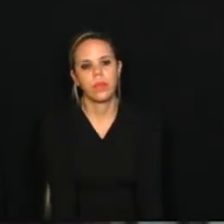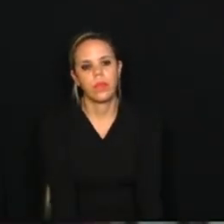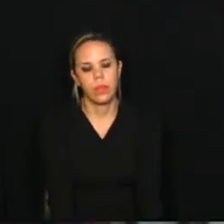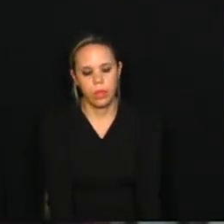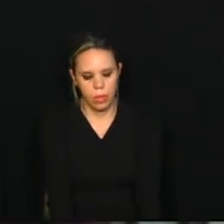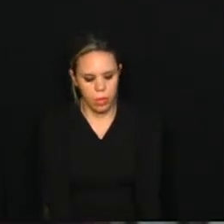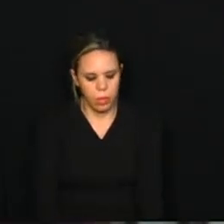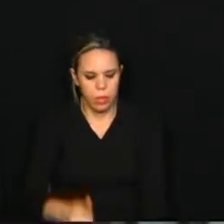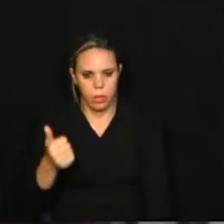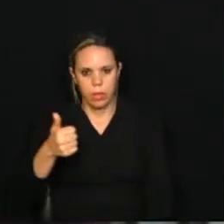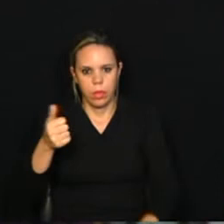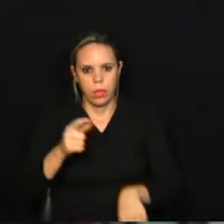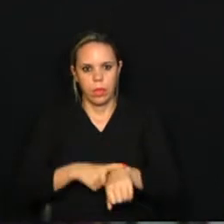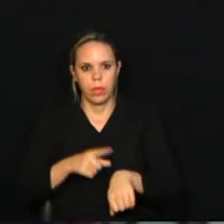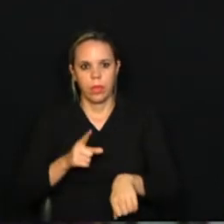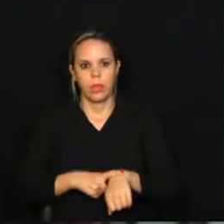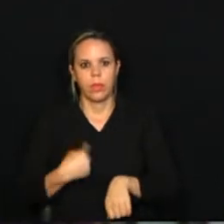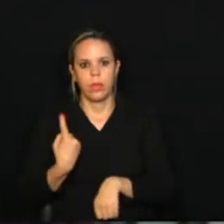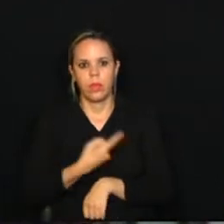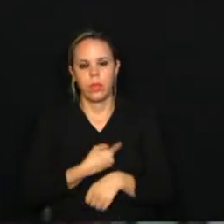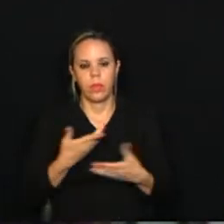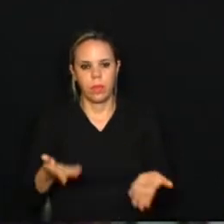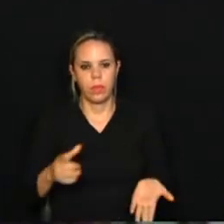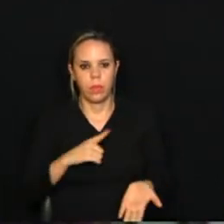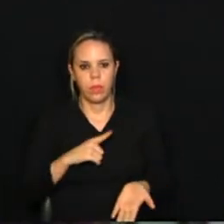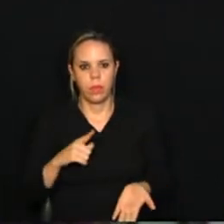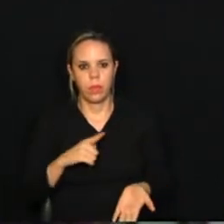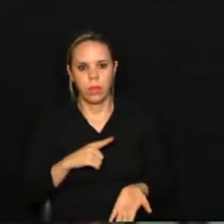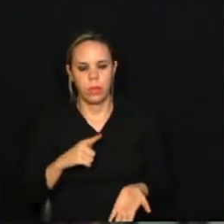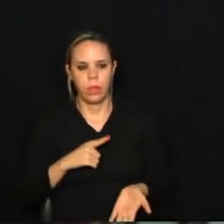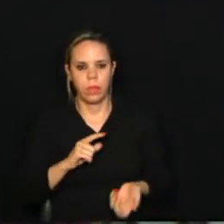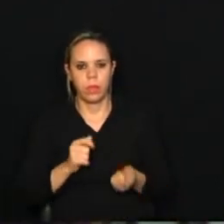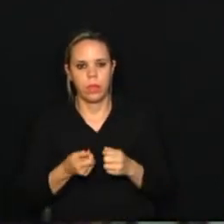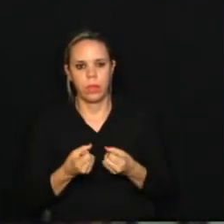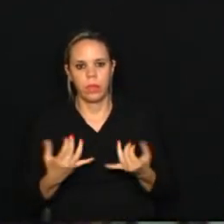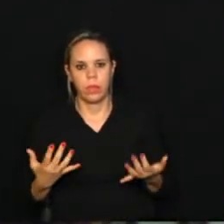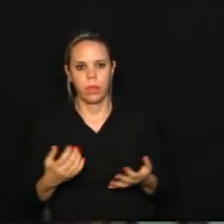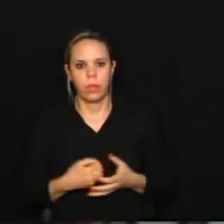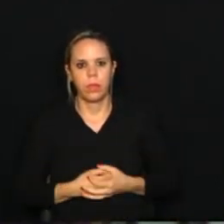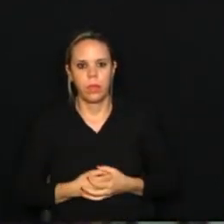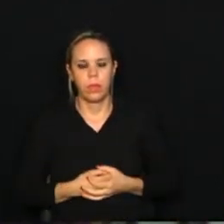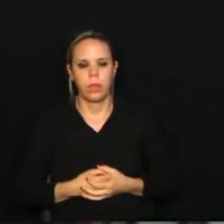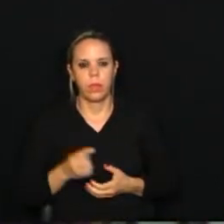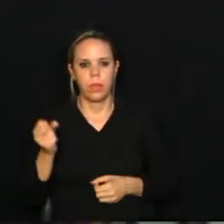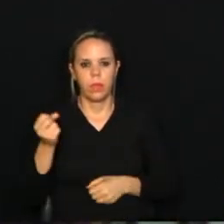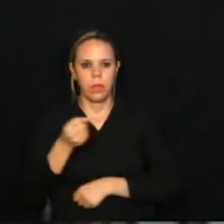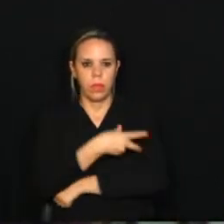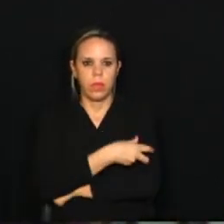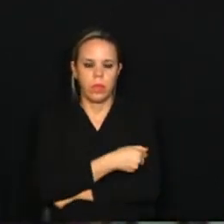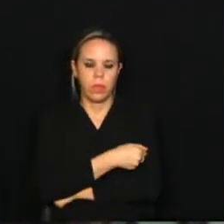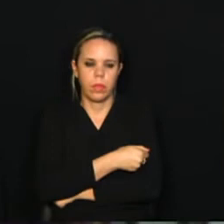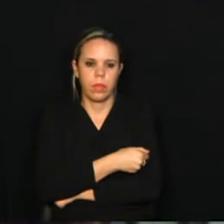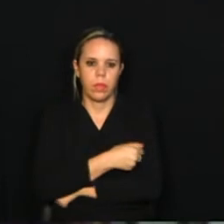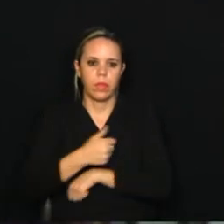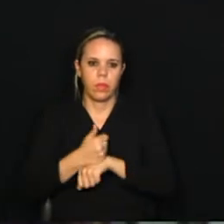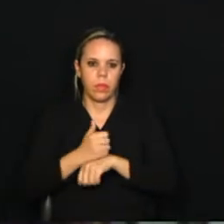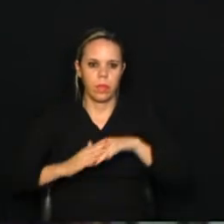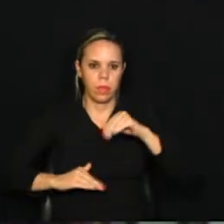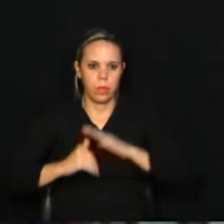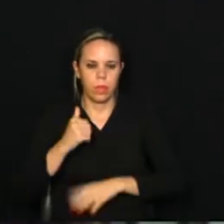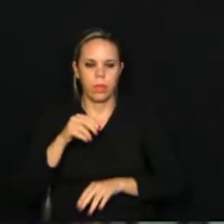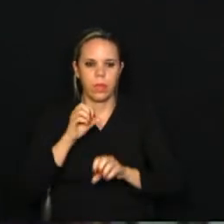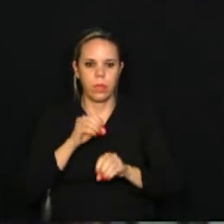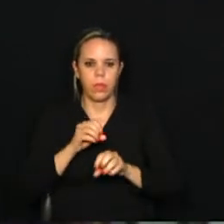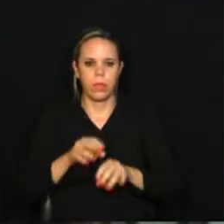No primeiro momento, nós tivemos a demanda de vacinar os profissionais da educação,